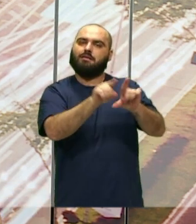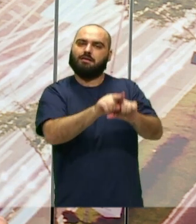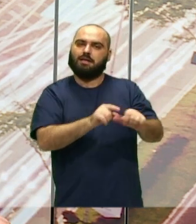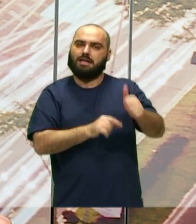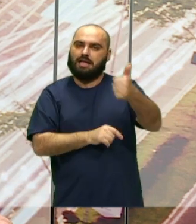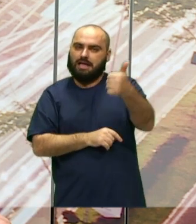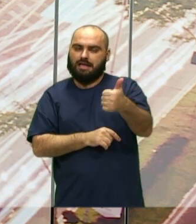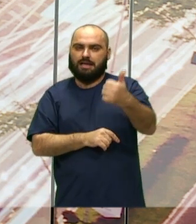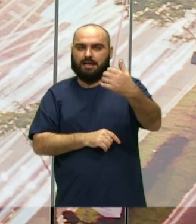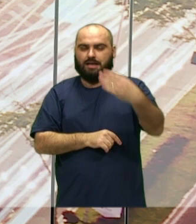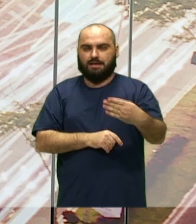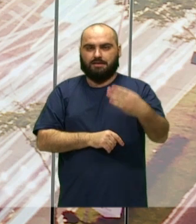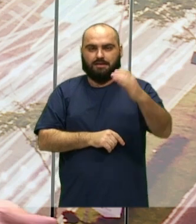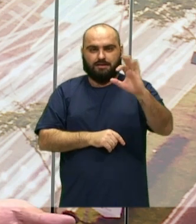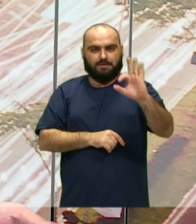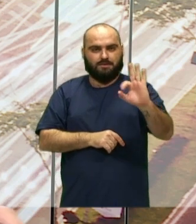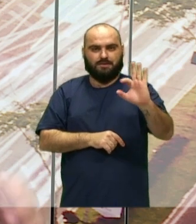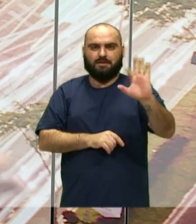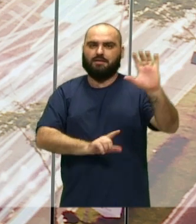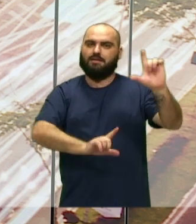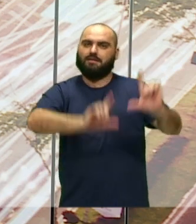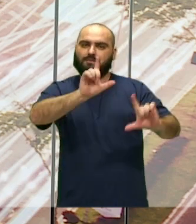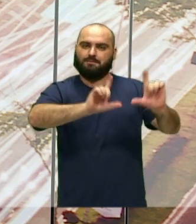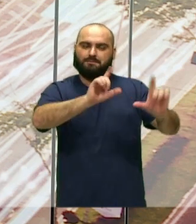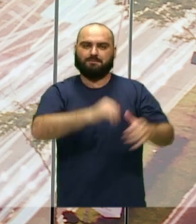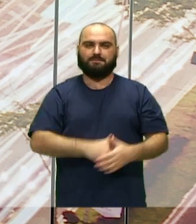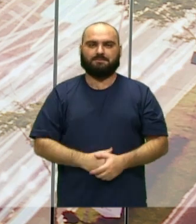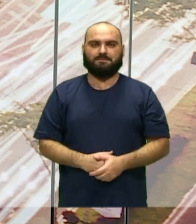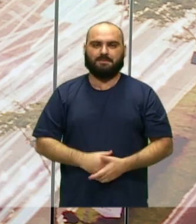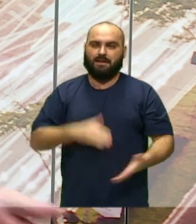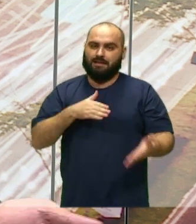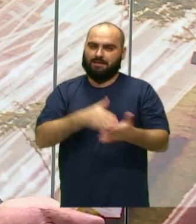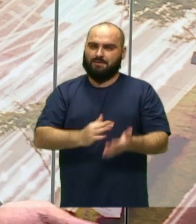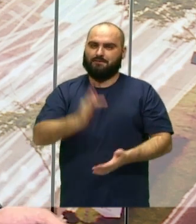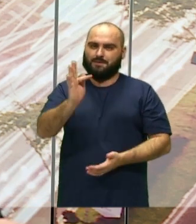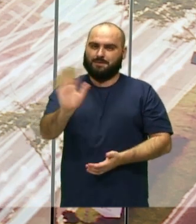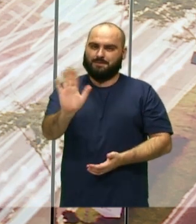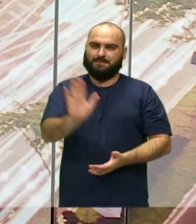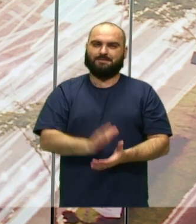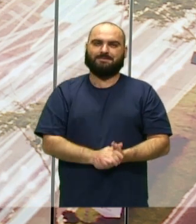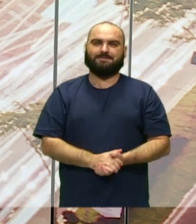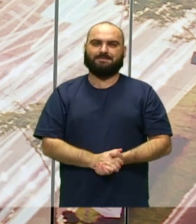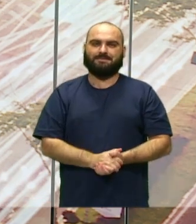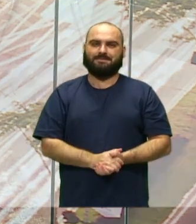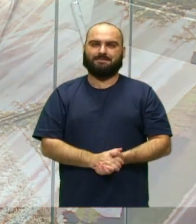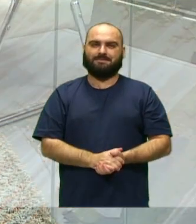e são transmitidas pelo canal 14 da Claro TV. Até a próxima!